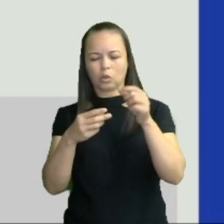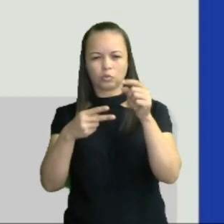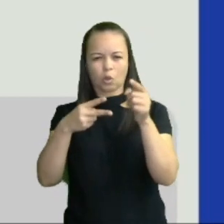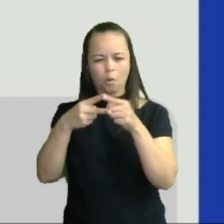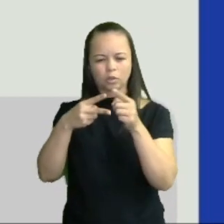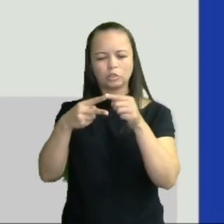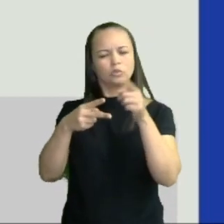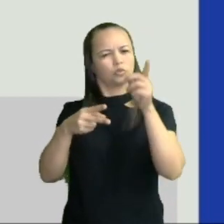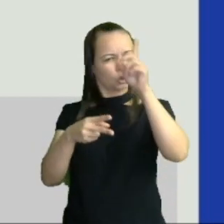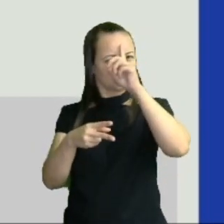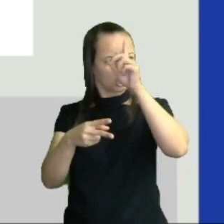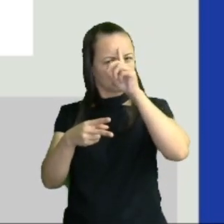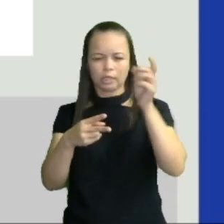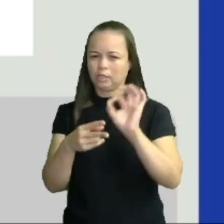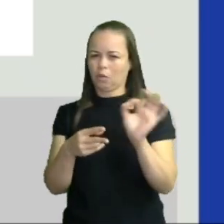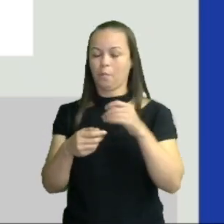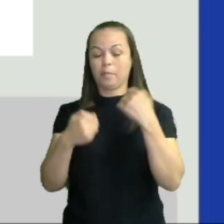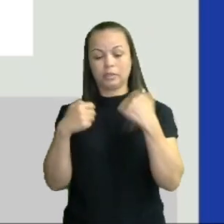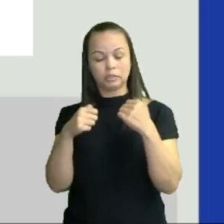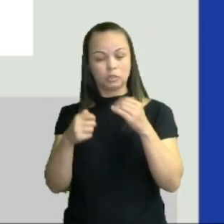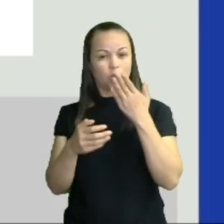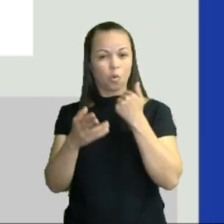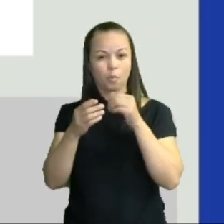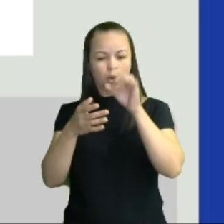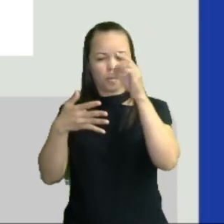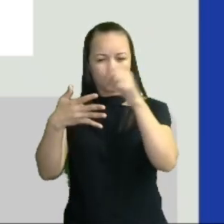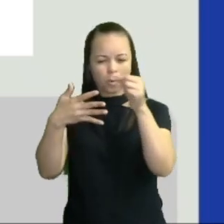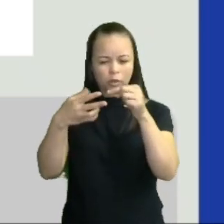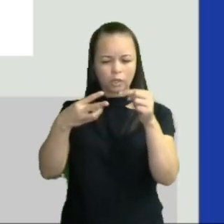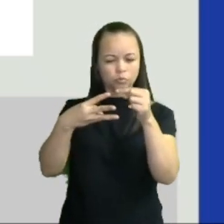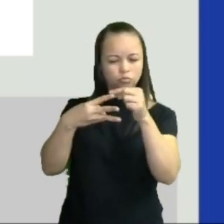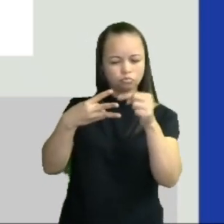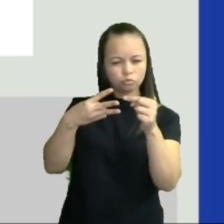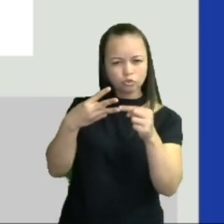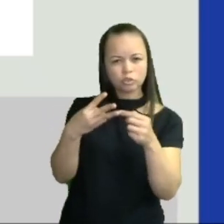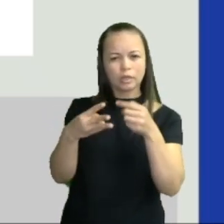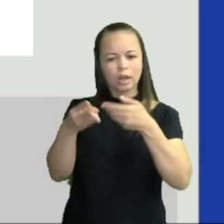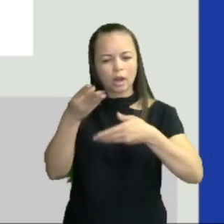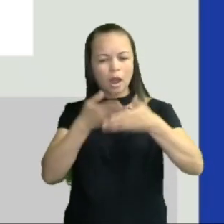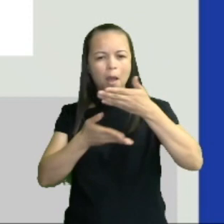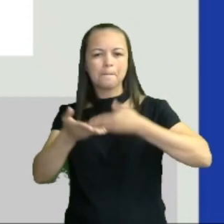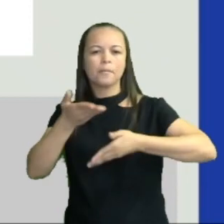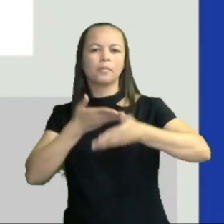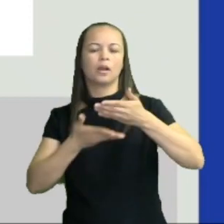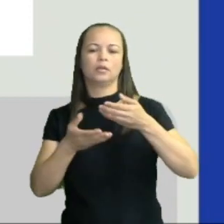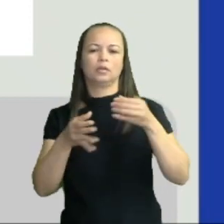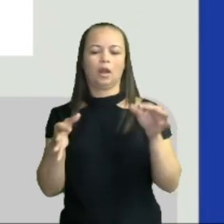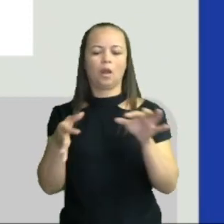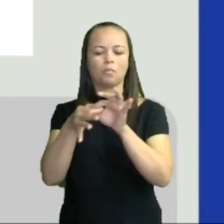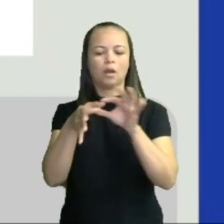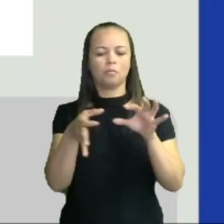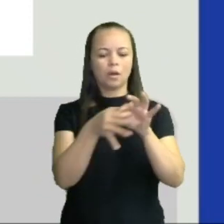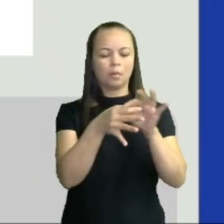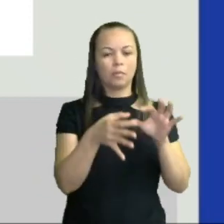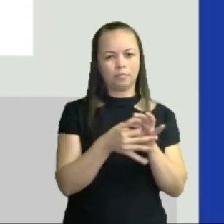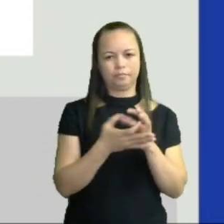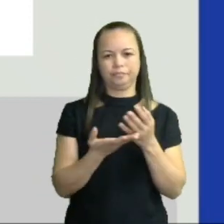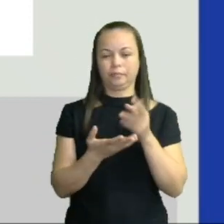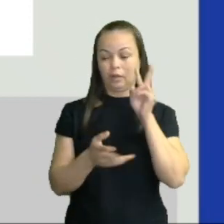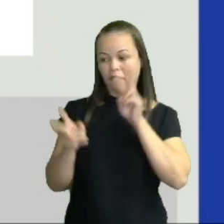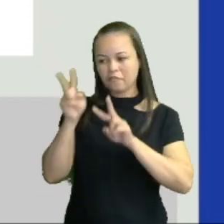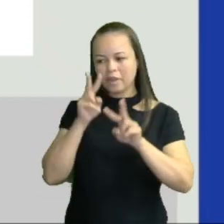não. Eu tenho que comer um pouquinho de cada. A minha alimentação ela tem que estar balanceada. Vejam